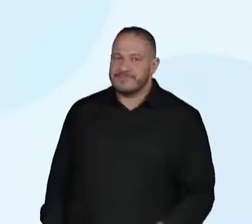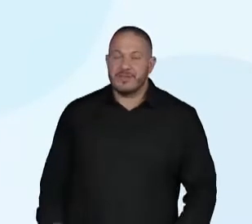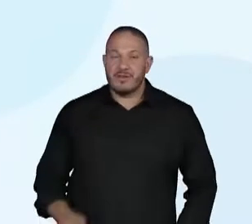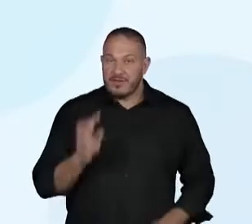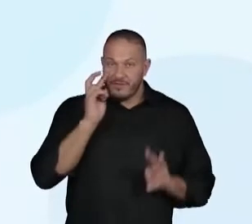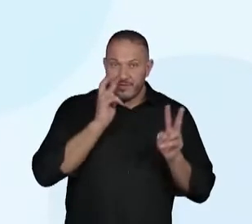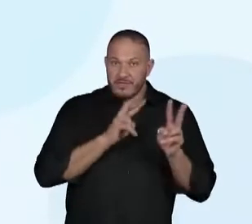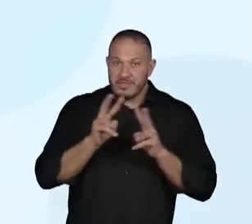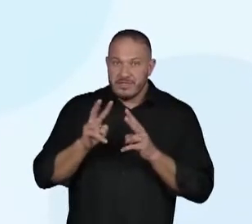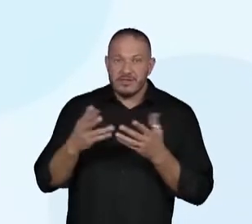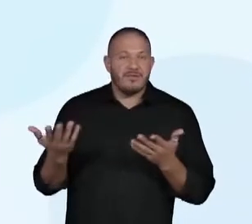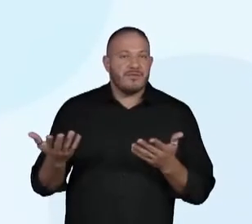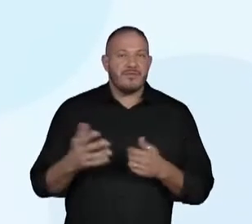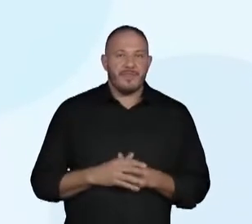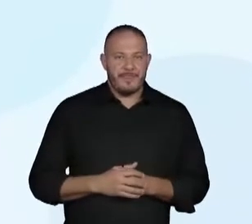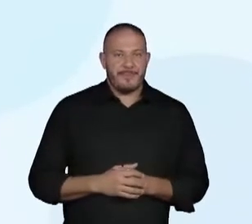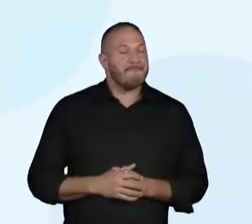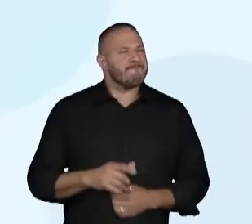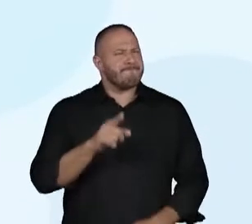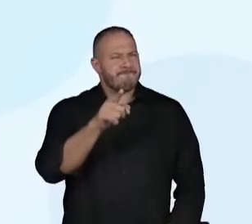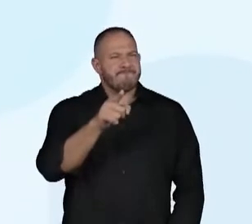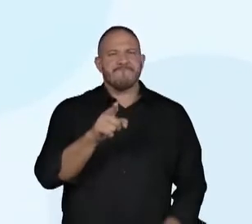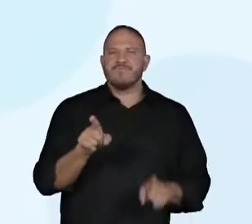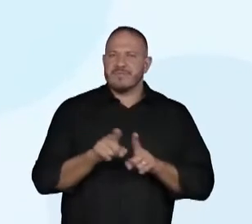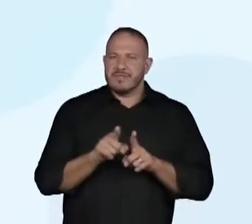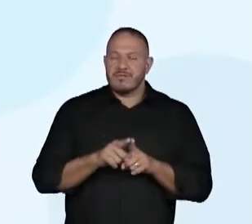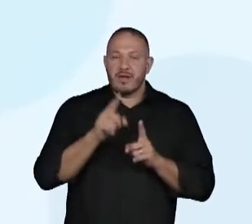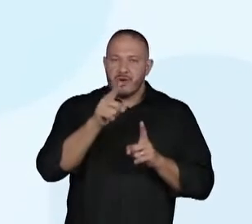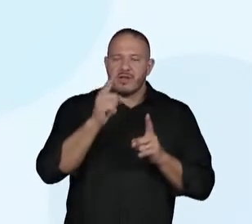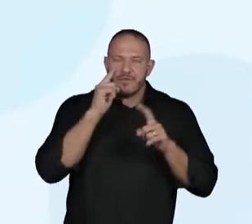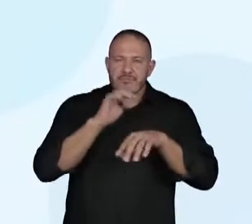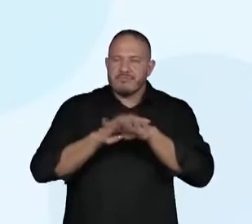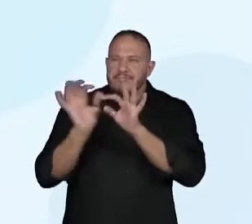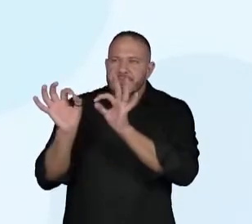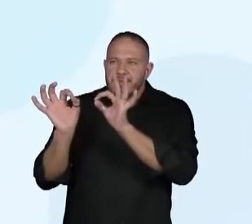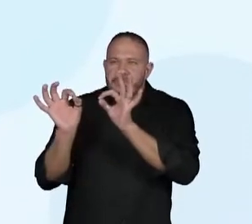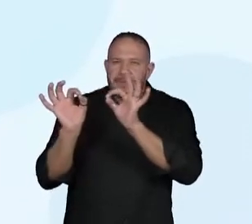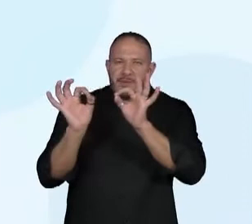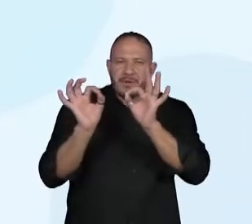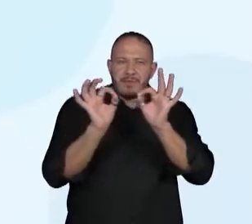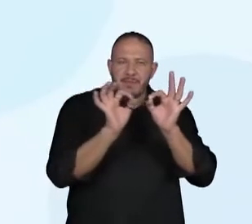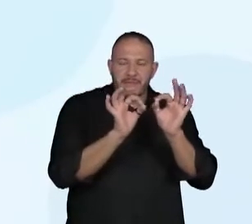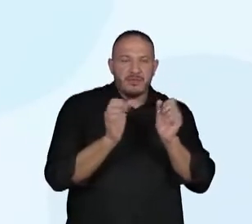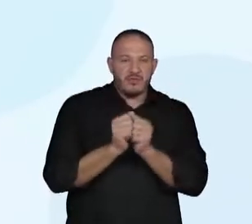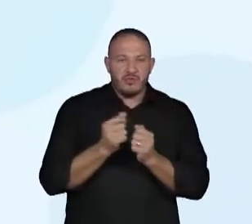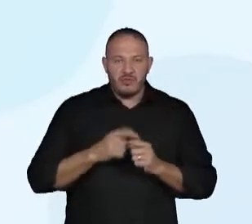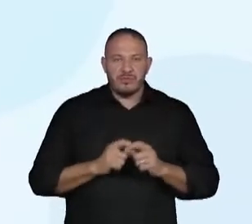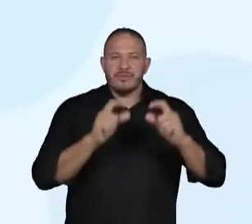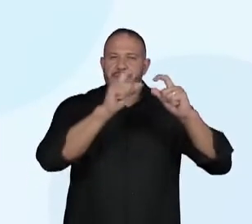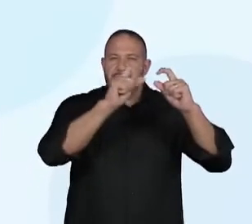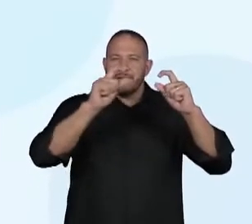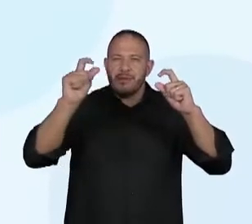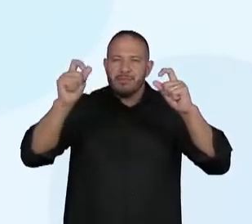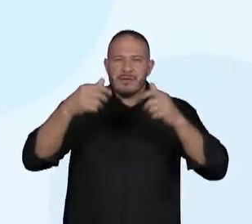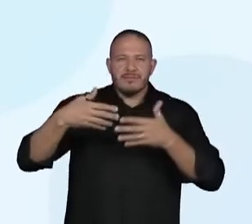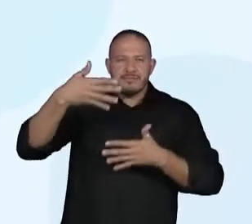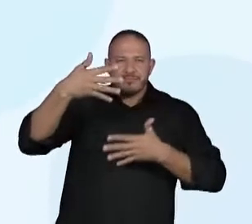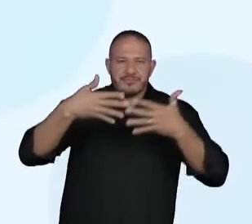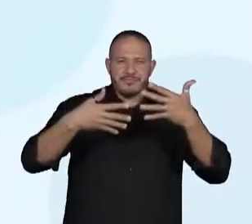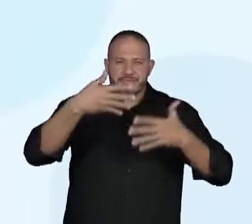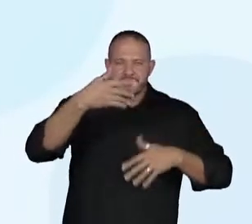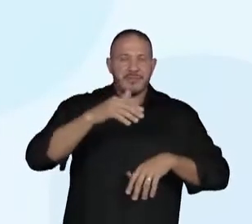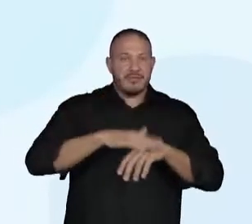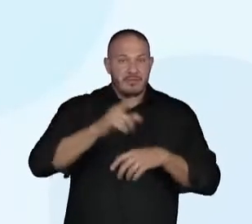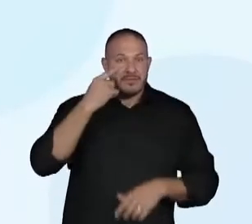ler aqui e vocês vão acompanhando a leitura comigo. O pixel, do inglês